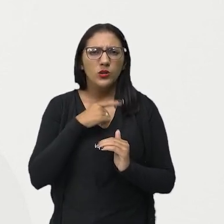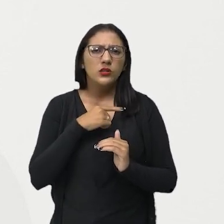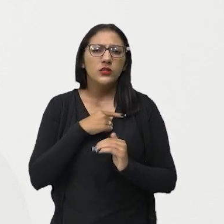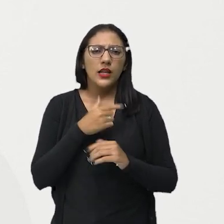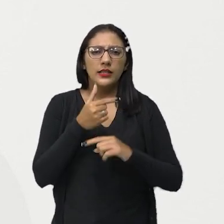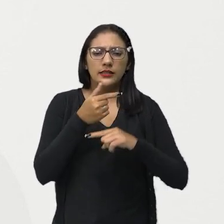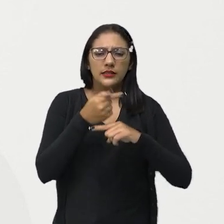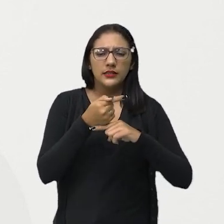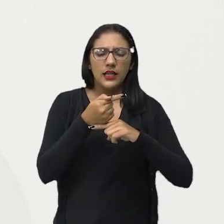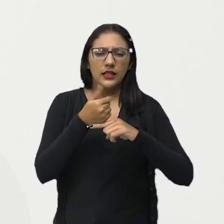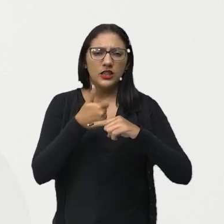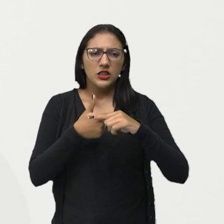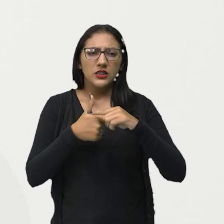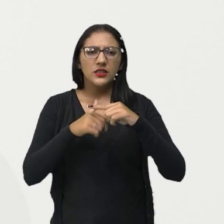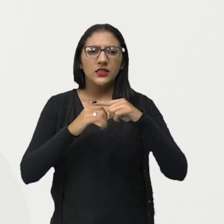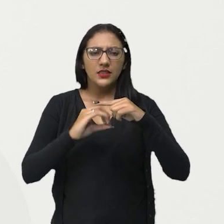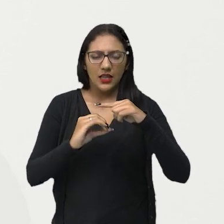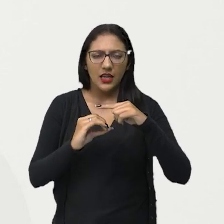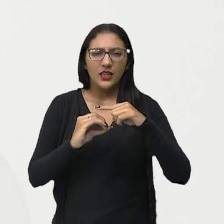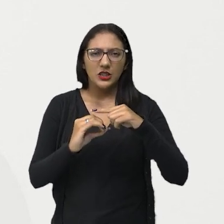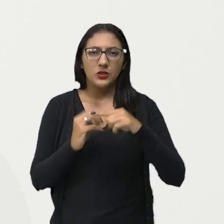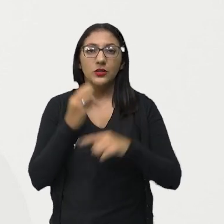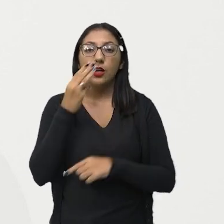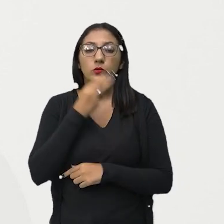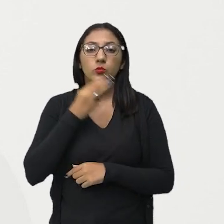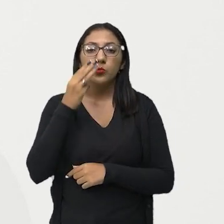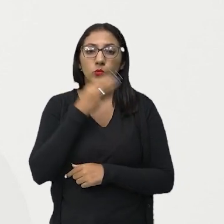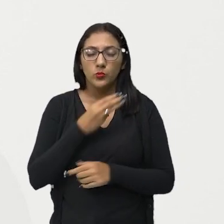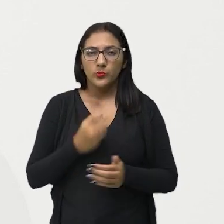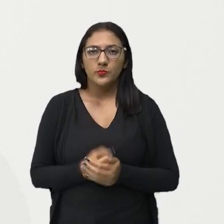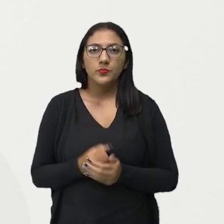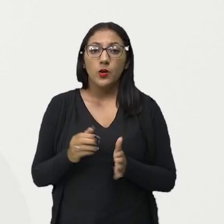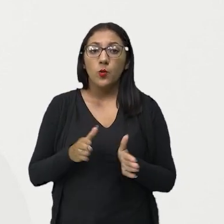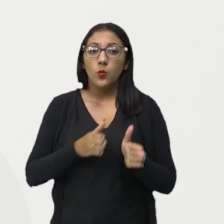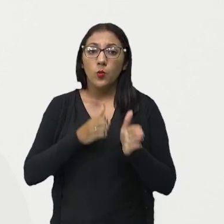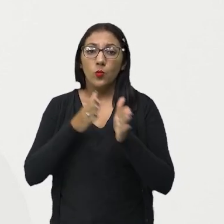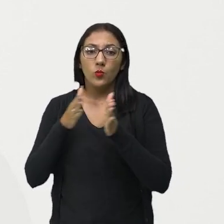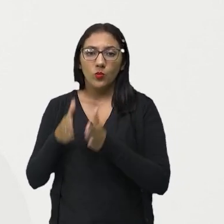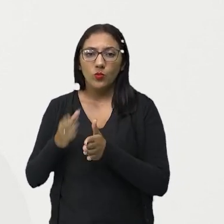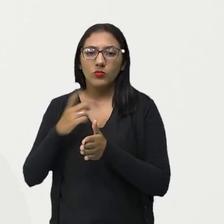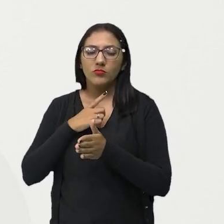7/10 de 1 kg de açúcar. Em outro pacote